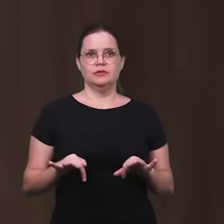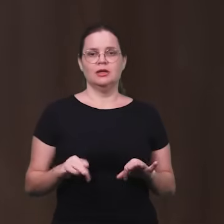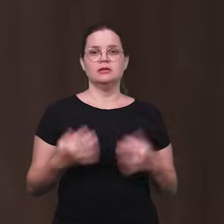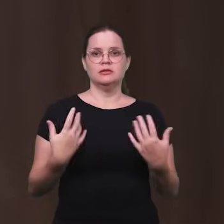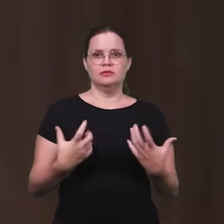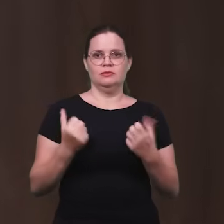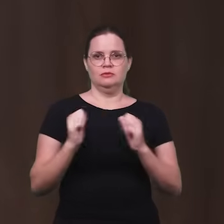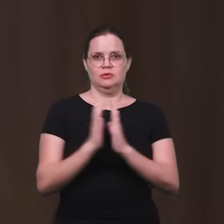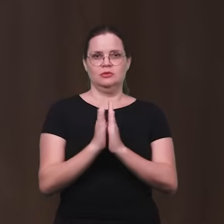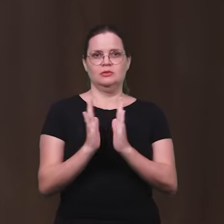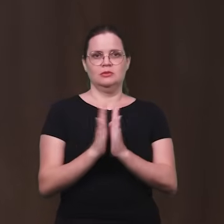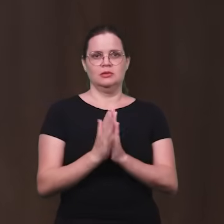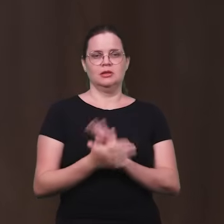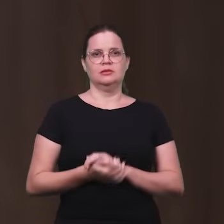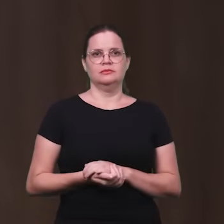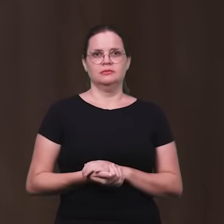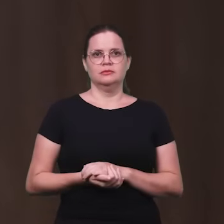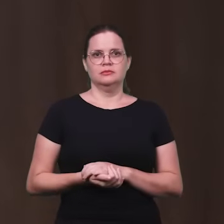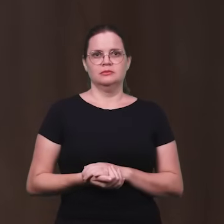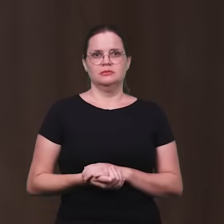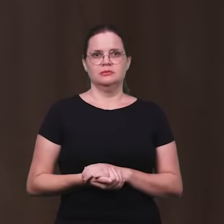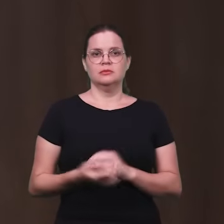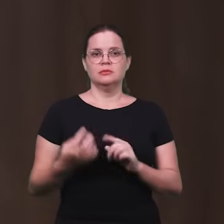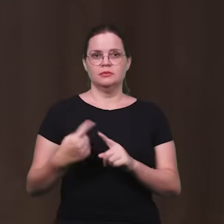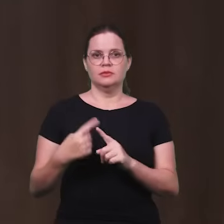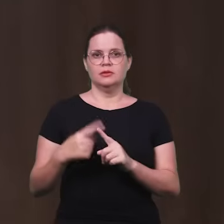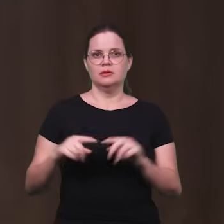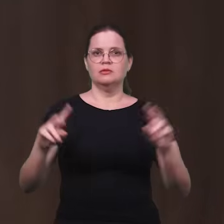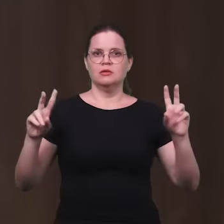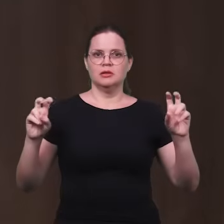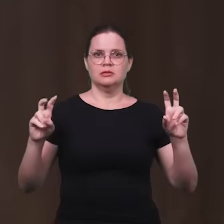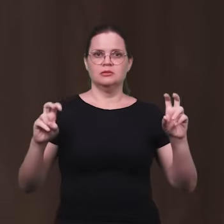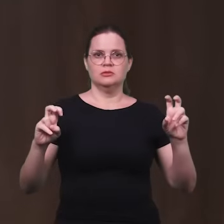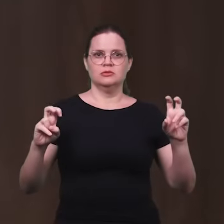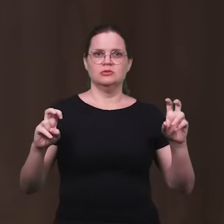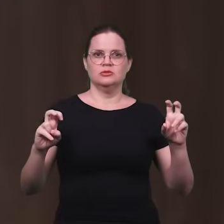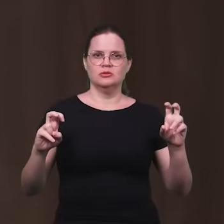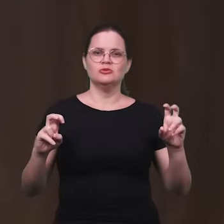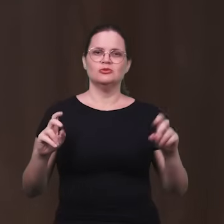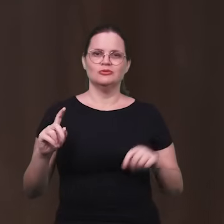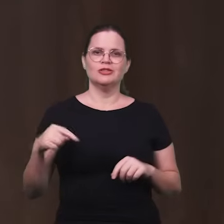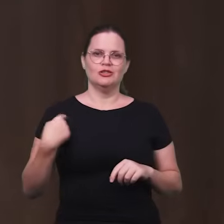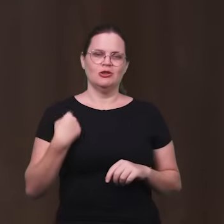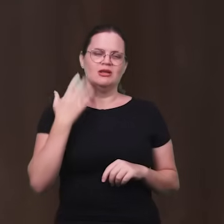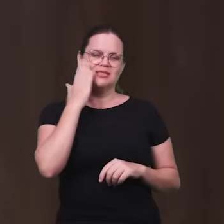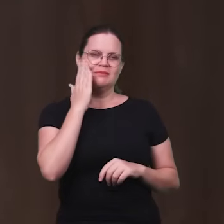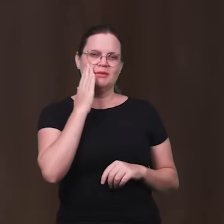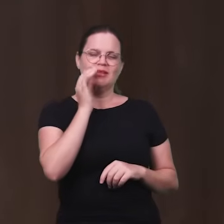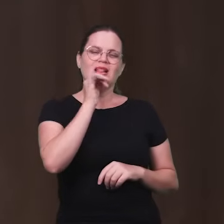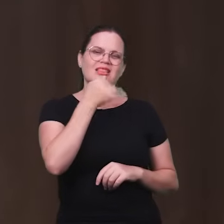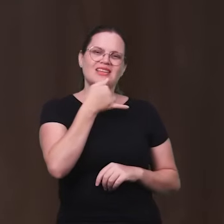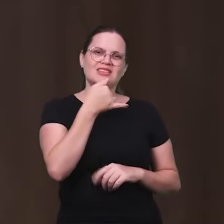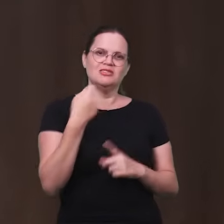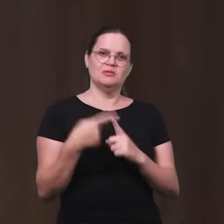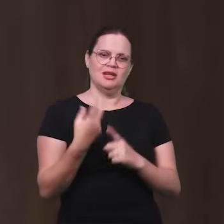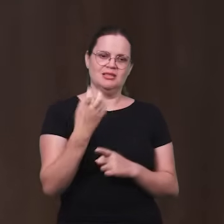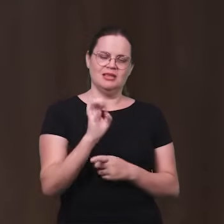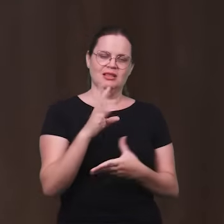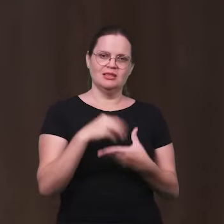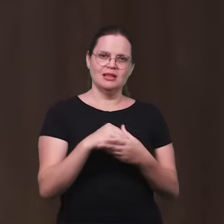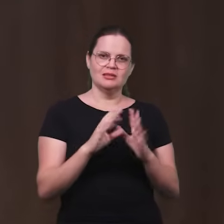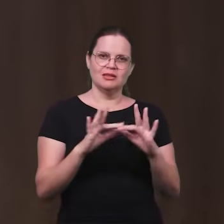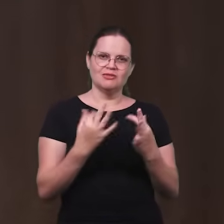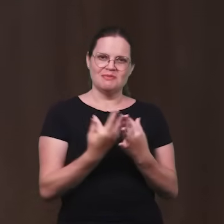fazer uma oração. Ora, Fazer uma oração, porque esse é um assunto que desgasta os relacionamentos, que glória a Deus.